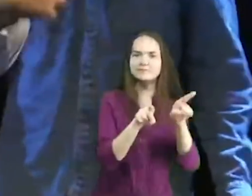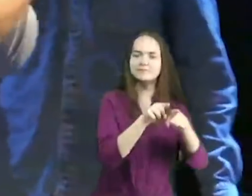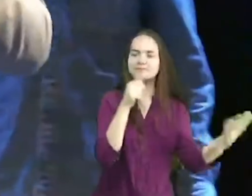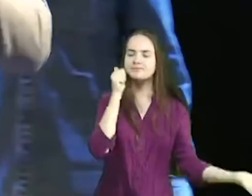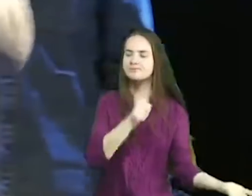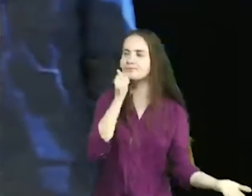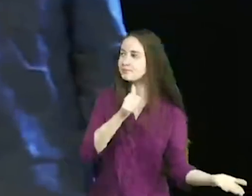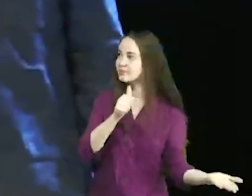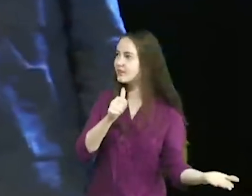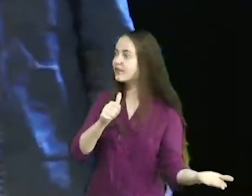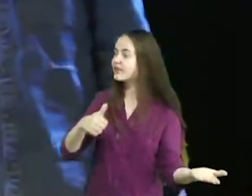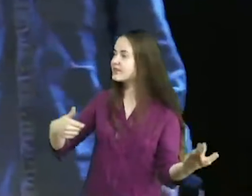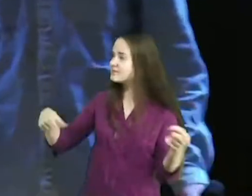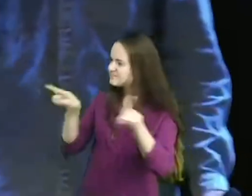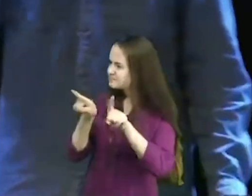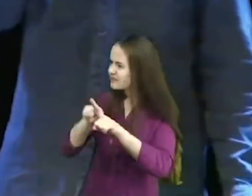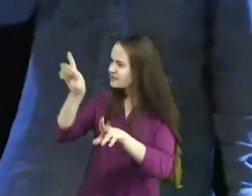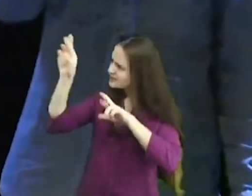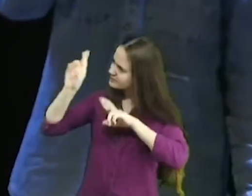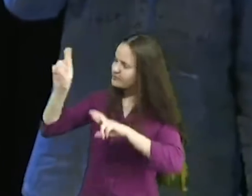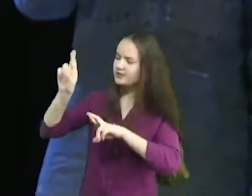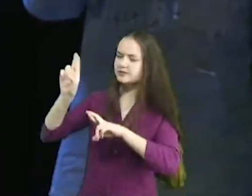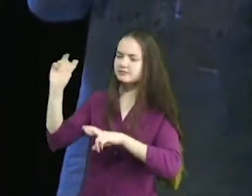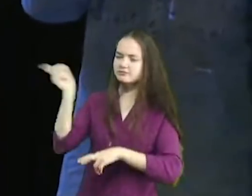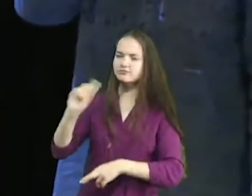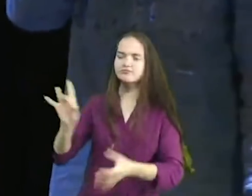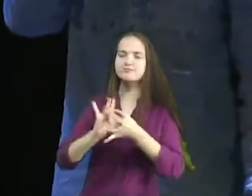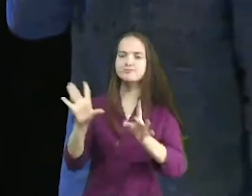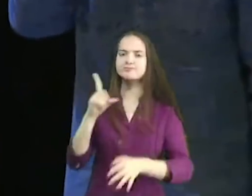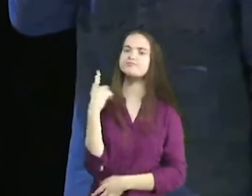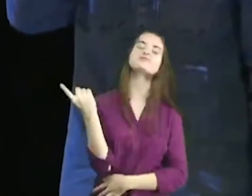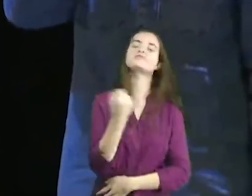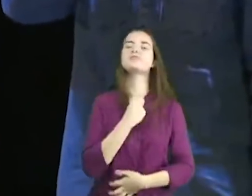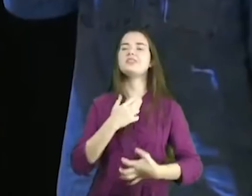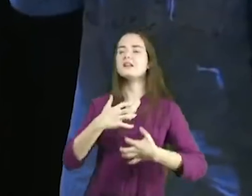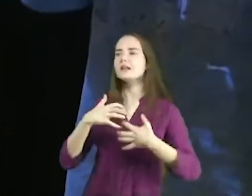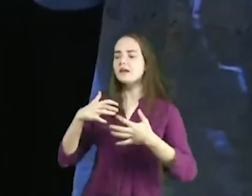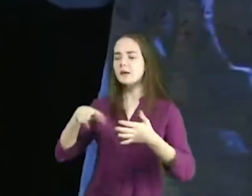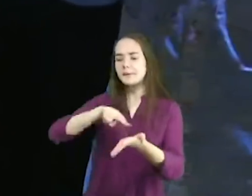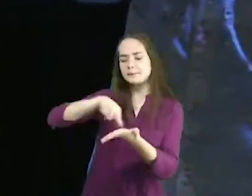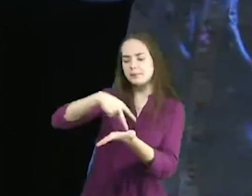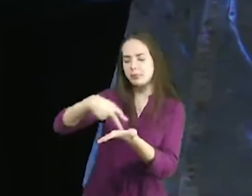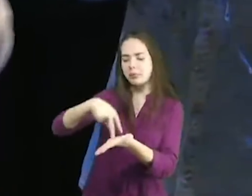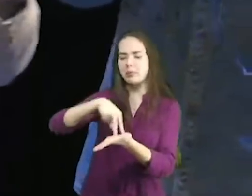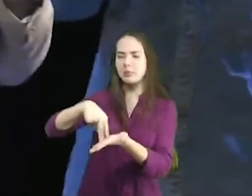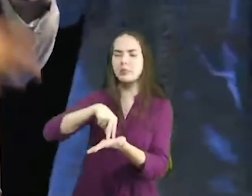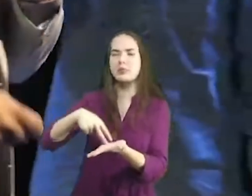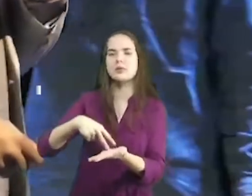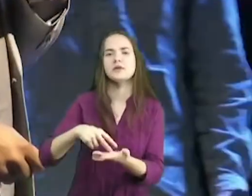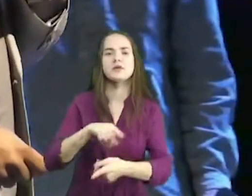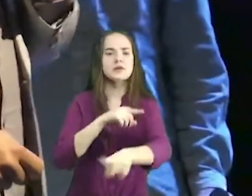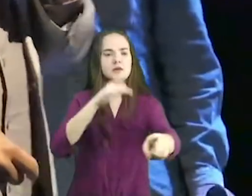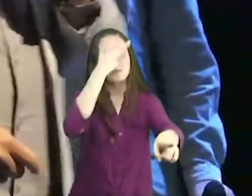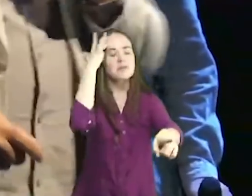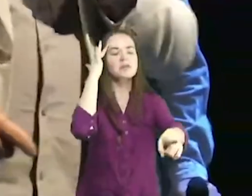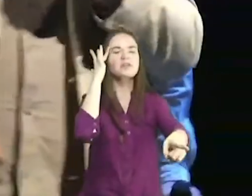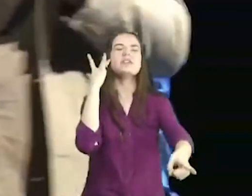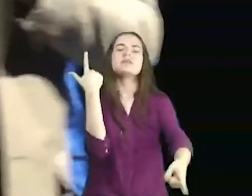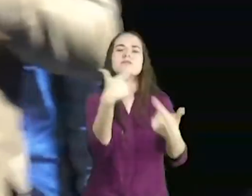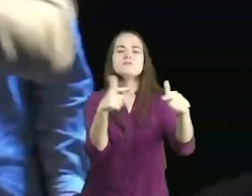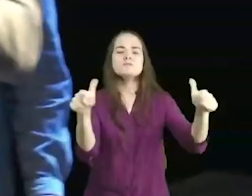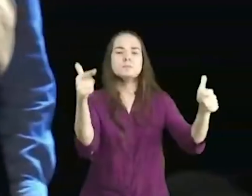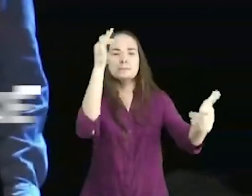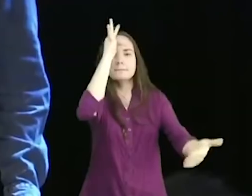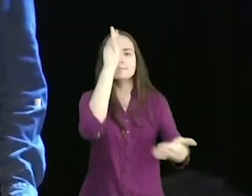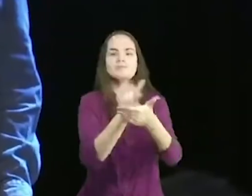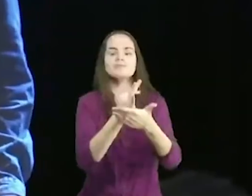mesma esperança. Não nos deixe nos abater, não deixe que pessoas incrédulas, não